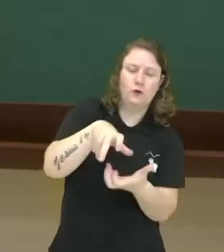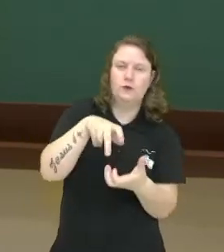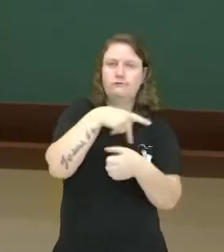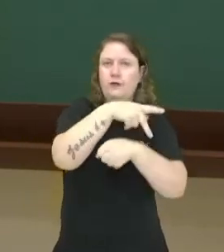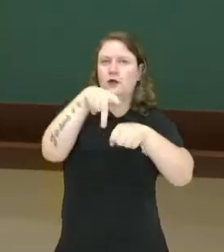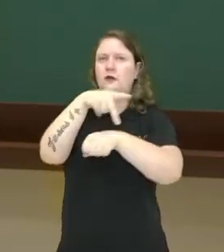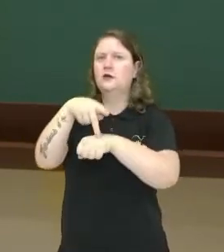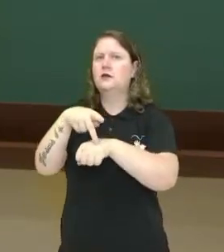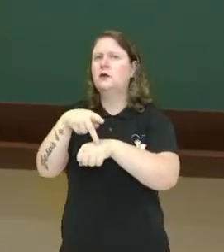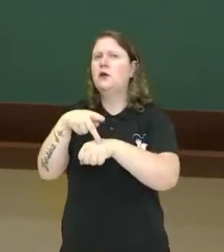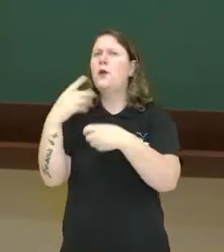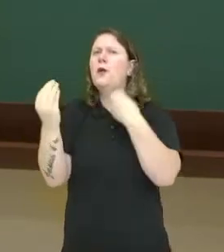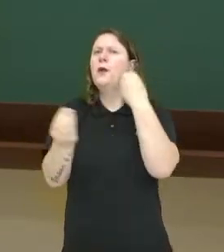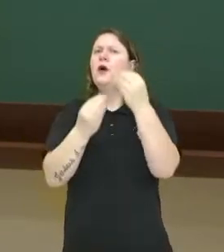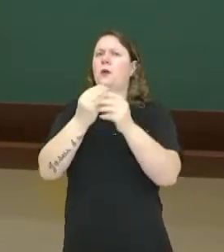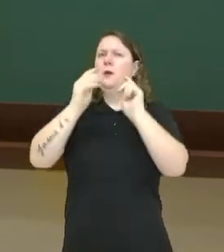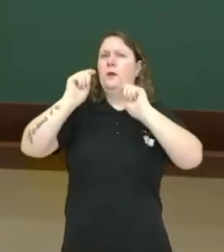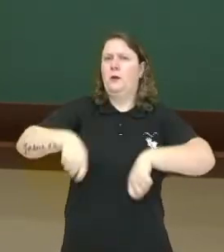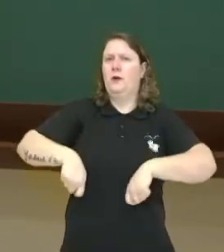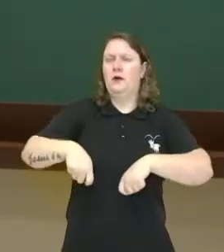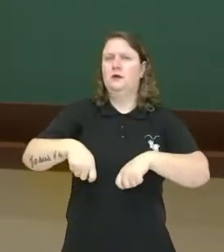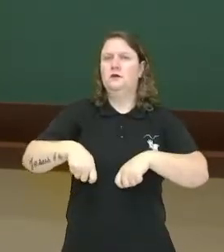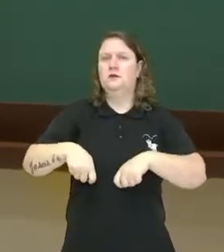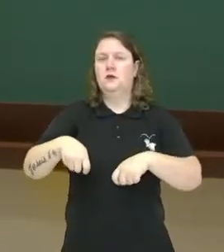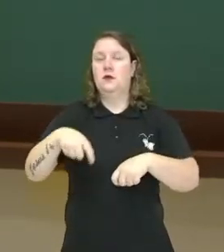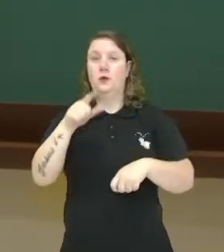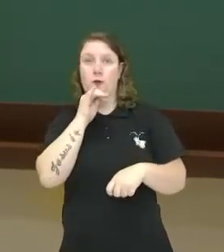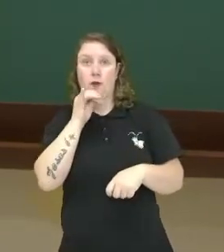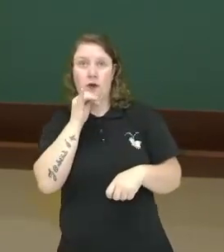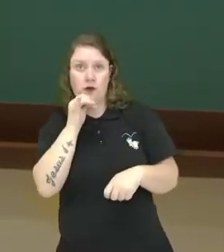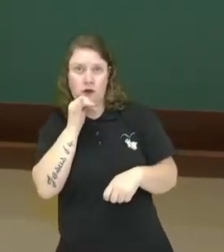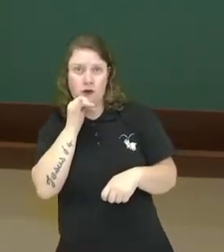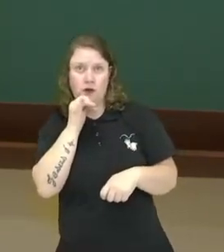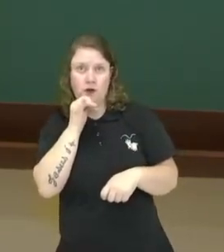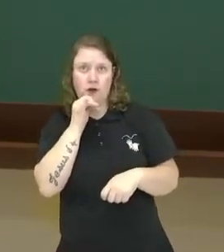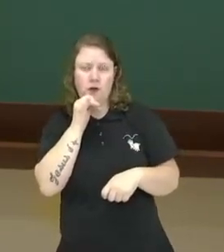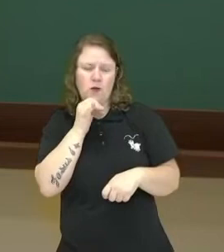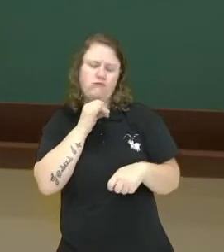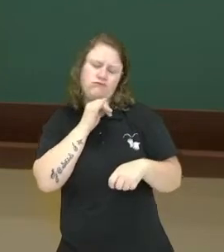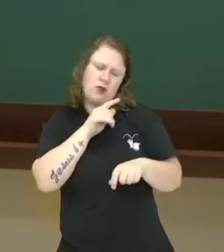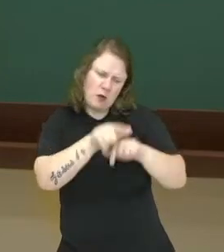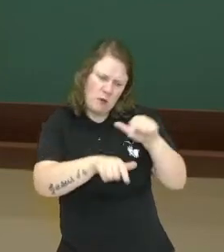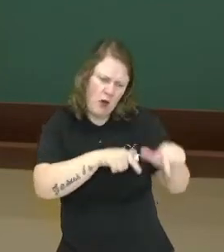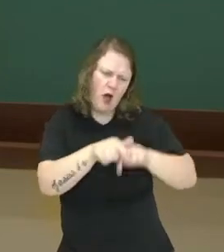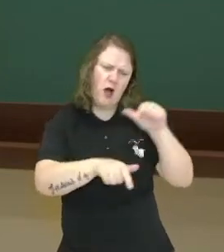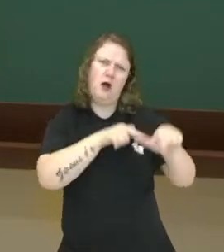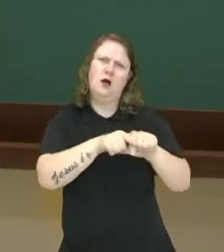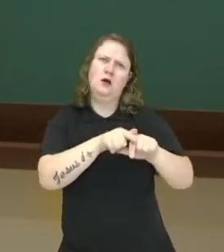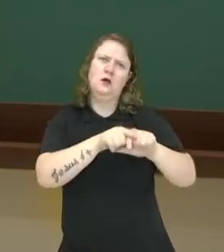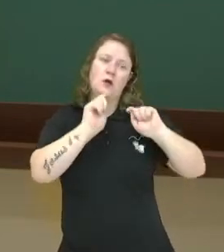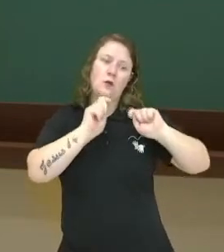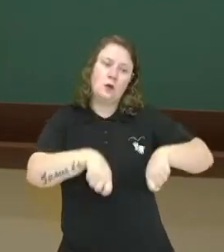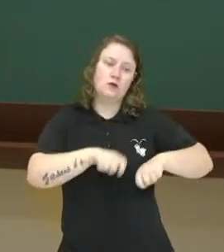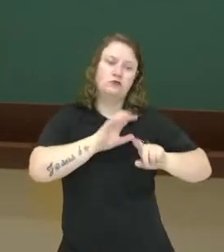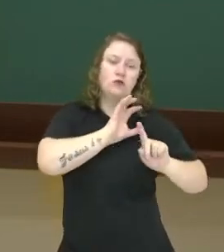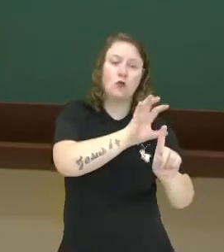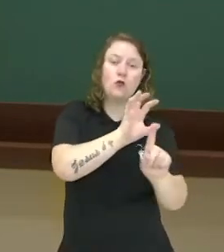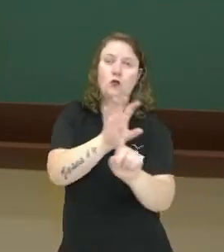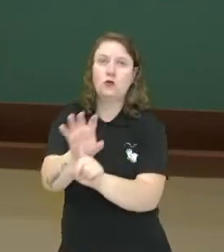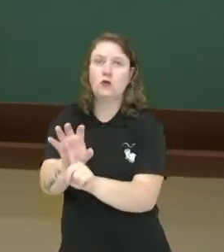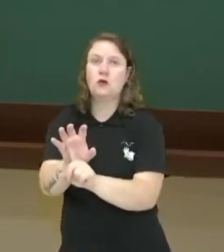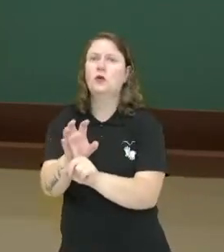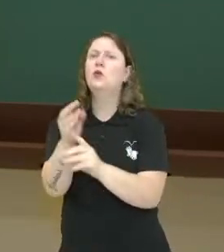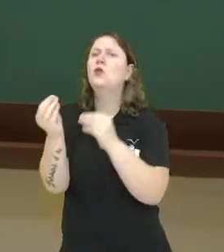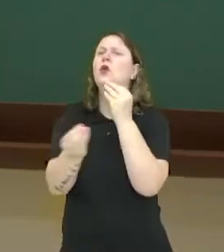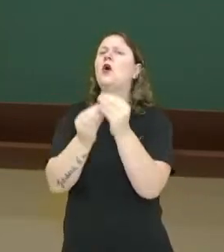tem de desenvolvimento econômico, de atividades que vão influenciar outras partes do mundo, como nós podemos